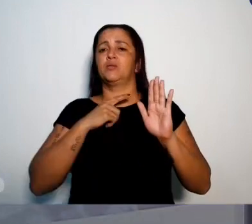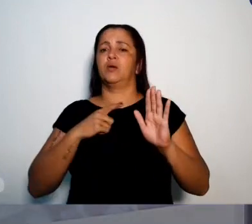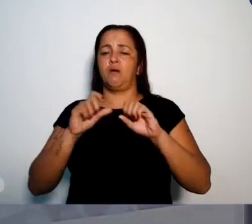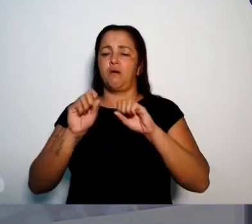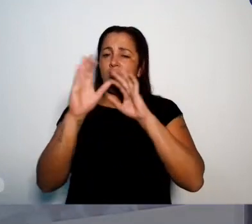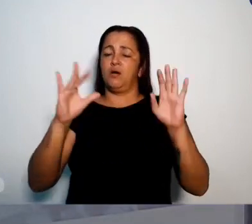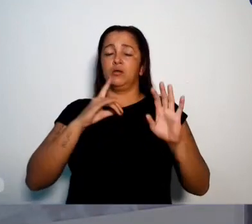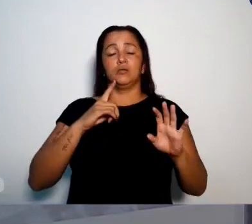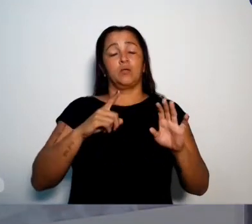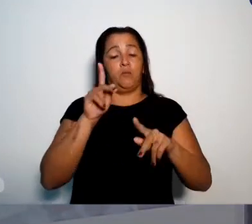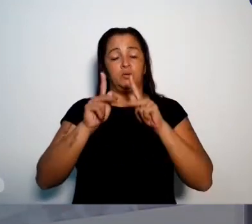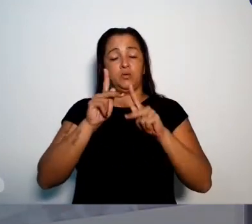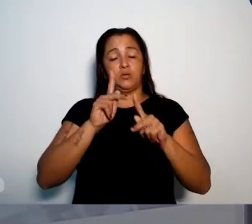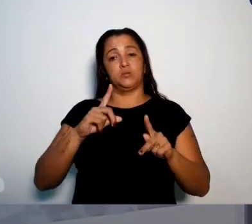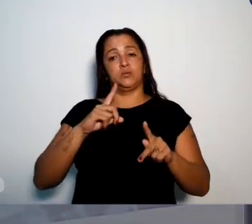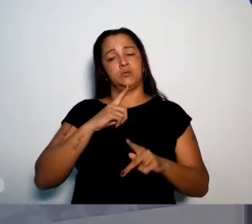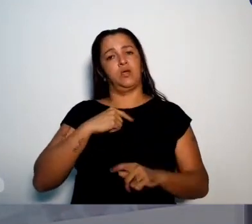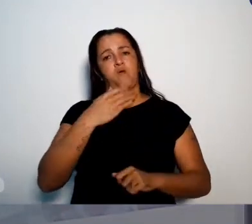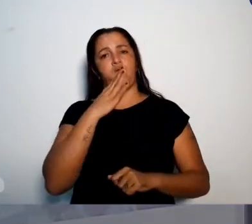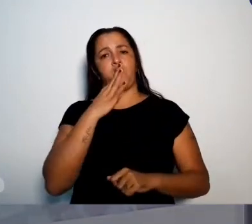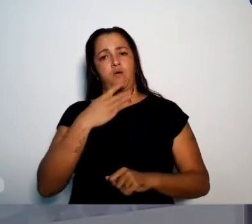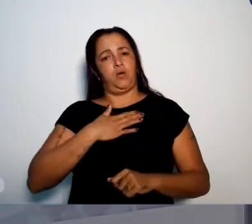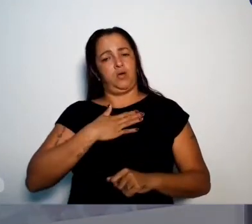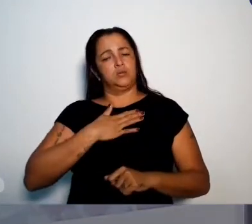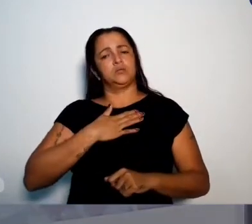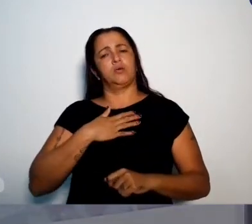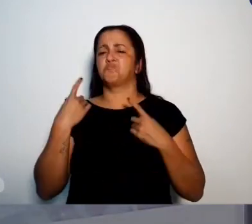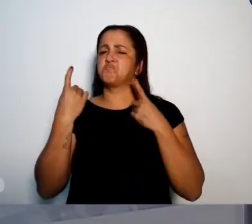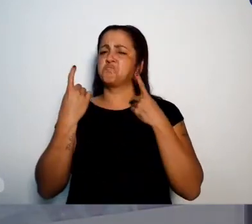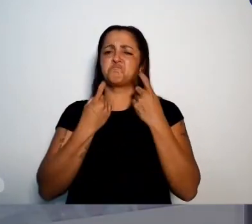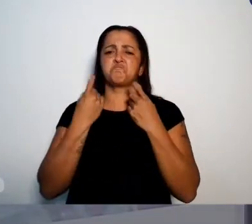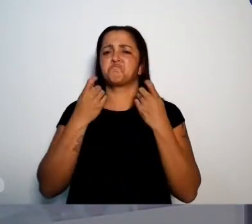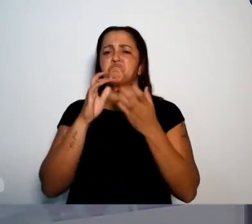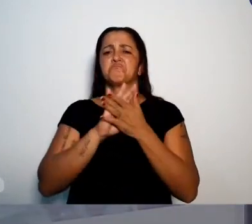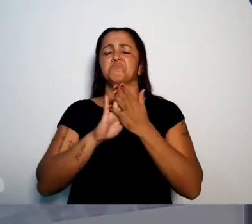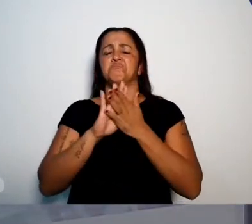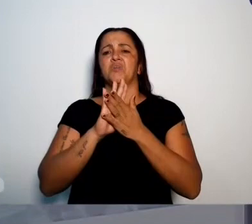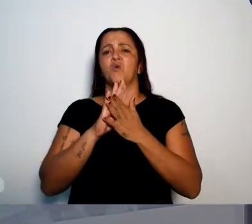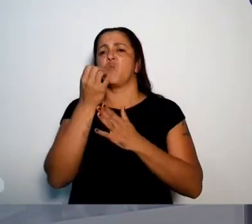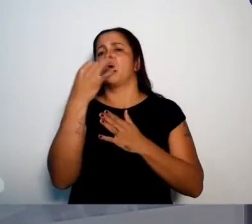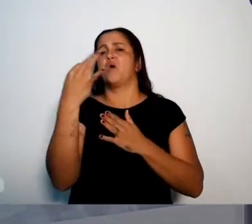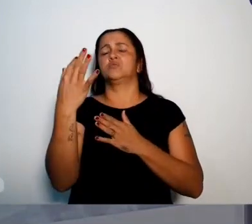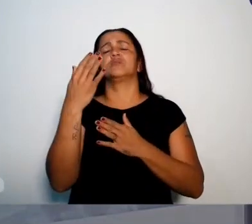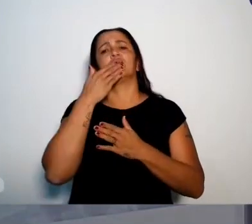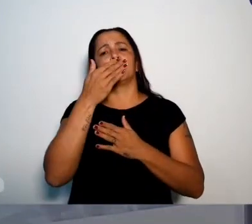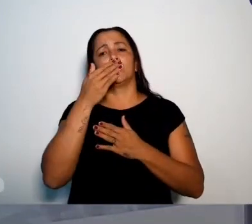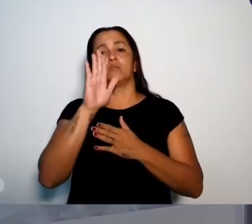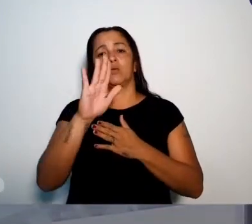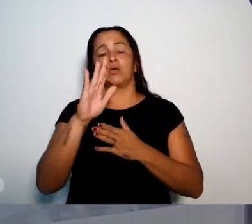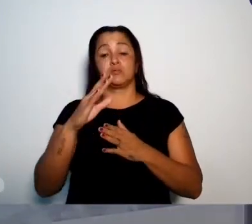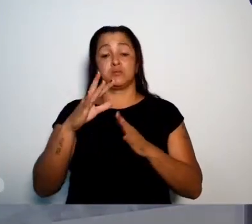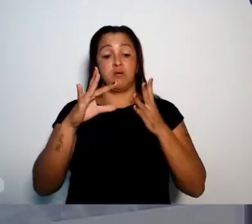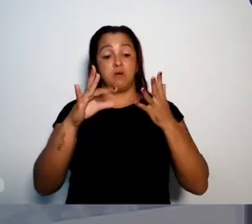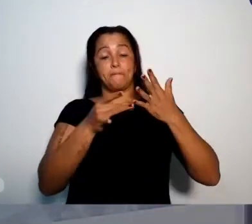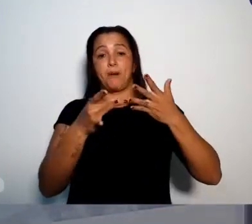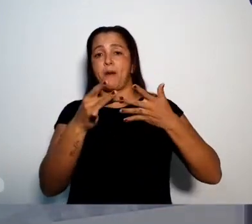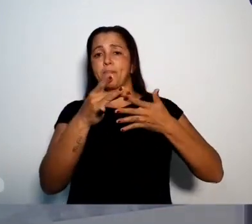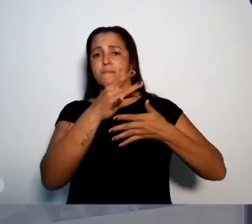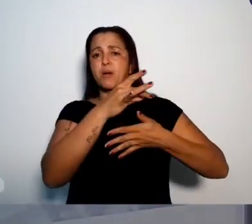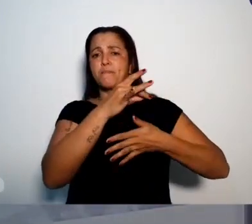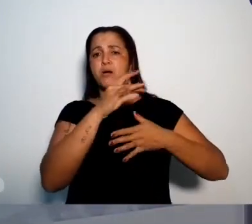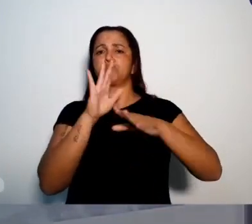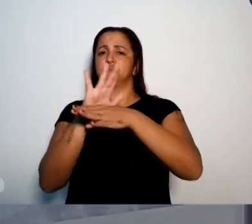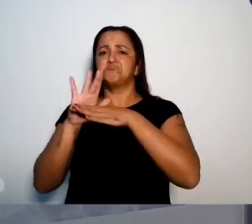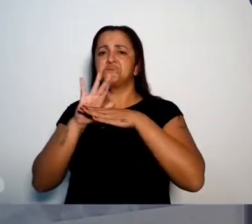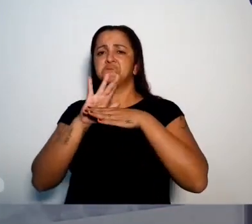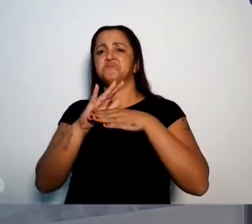conhece, eu não me preocupo com quantidade de requerimento, e sim com os benefícios que a gente consegue fora requerimento. Porque